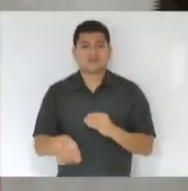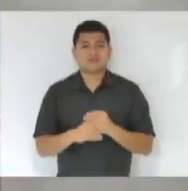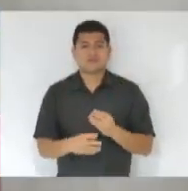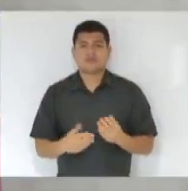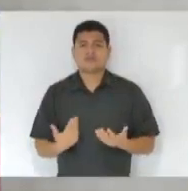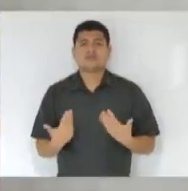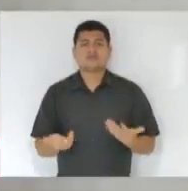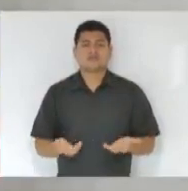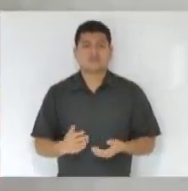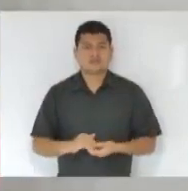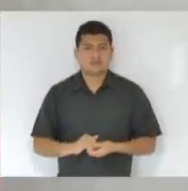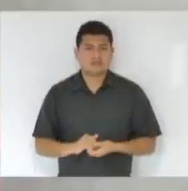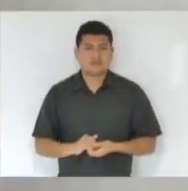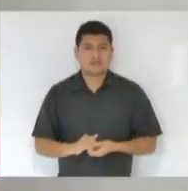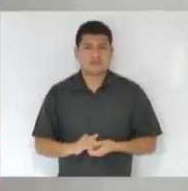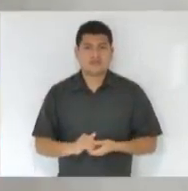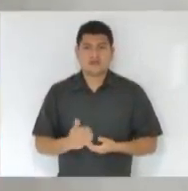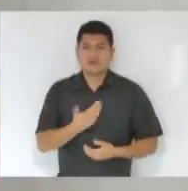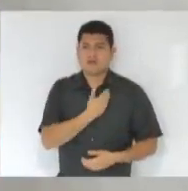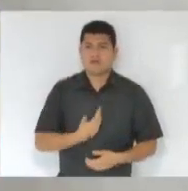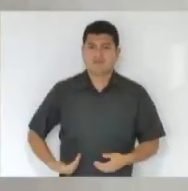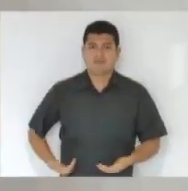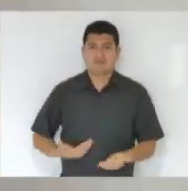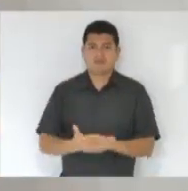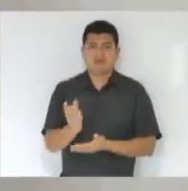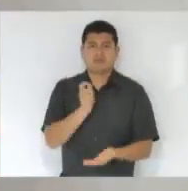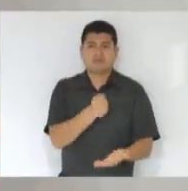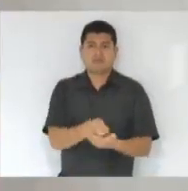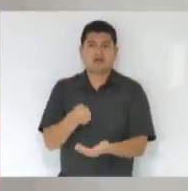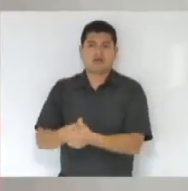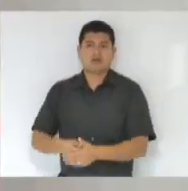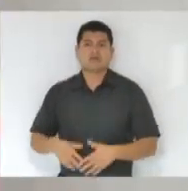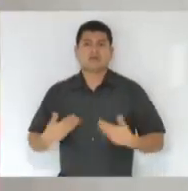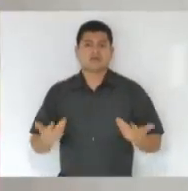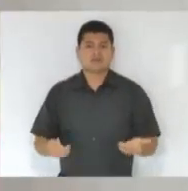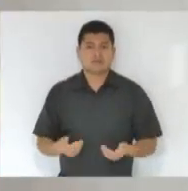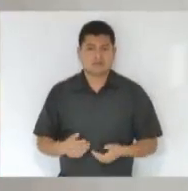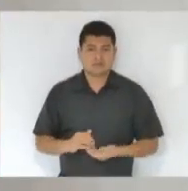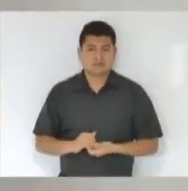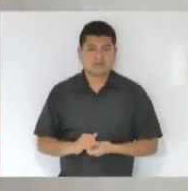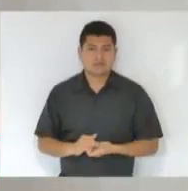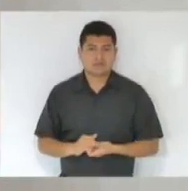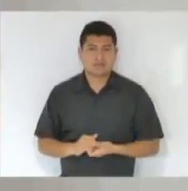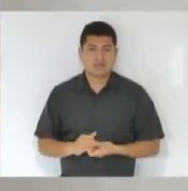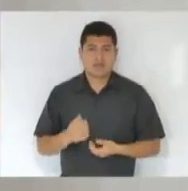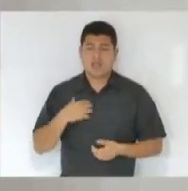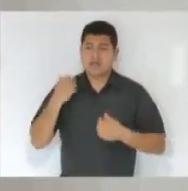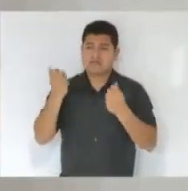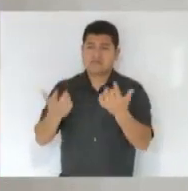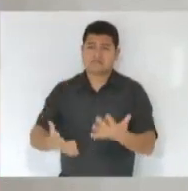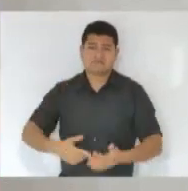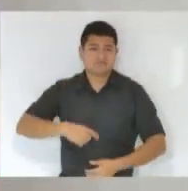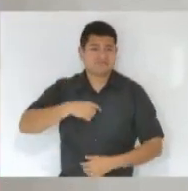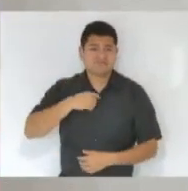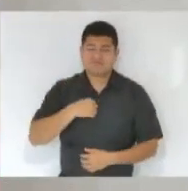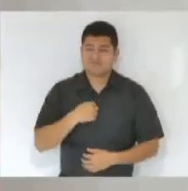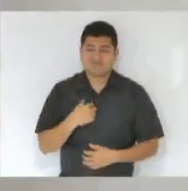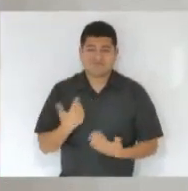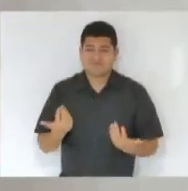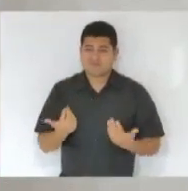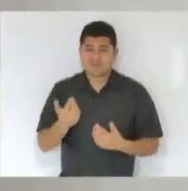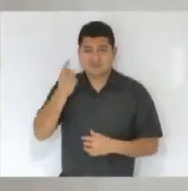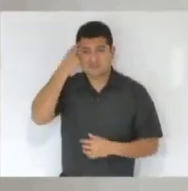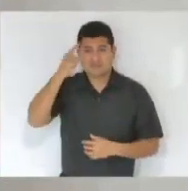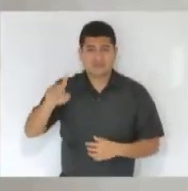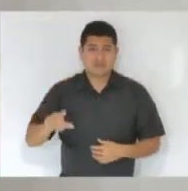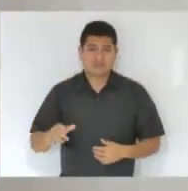Deputada, quando é que o governador começa a pagar as emendas? E eu não sei mais o que dizer. Então, eu quero fazer um pedido aqui ao